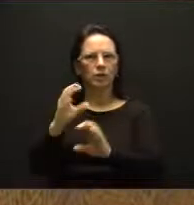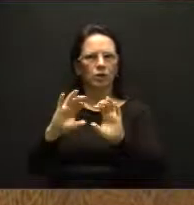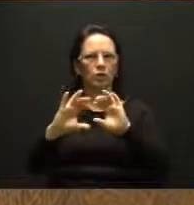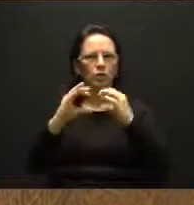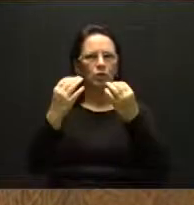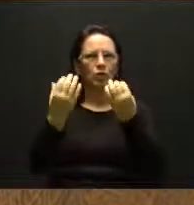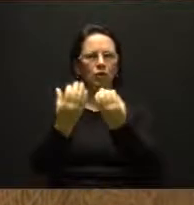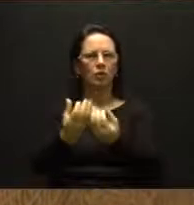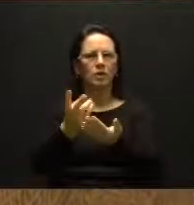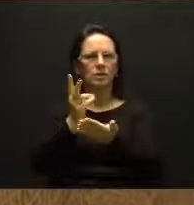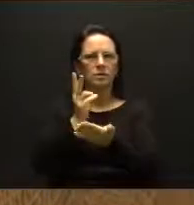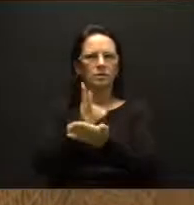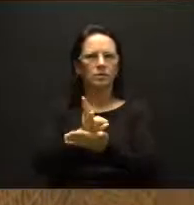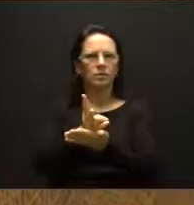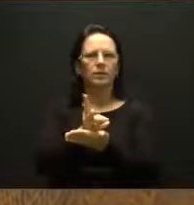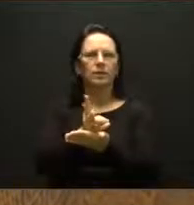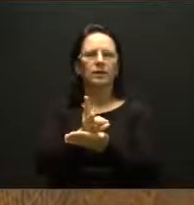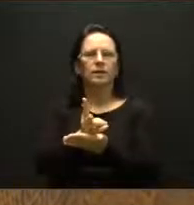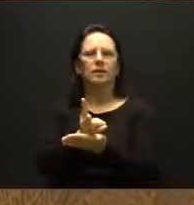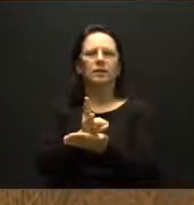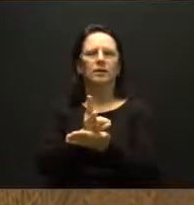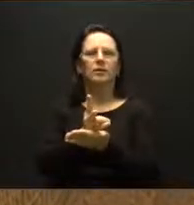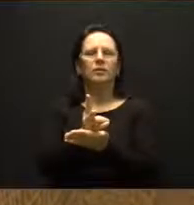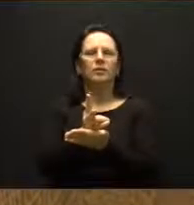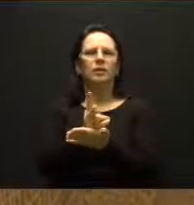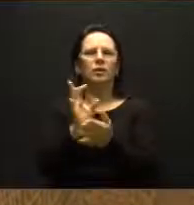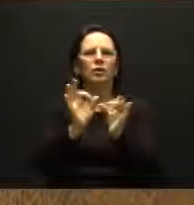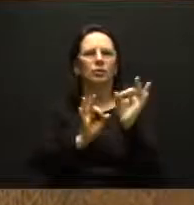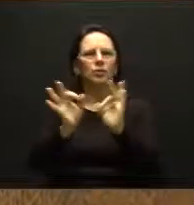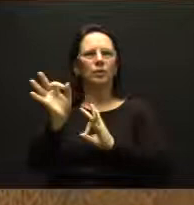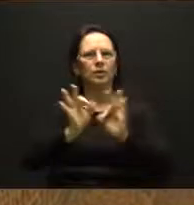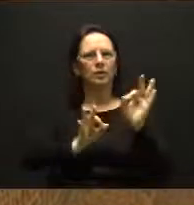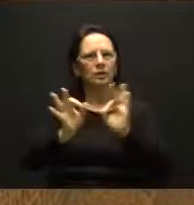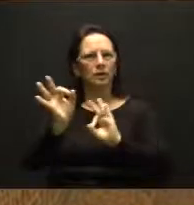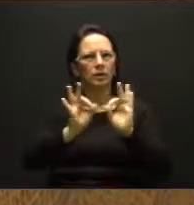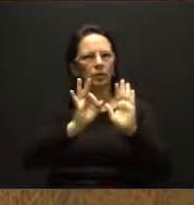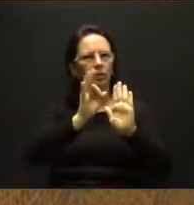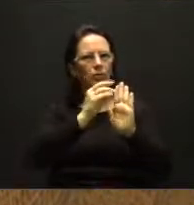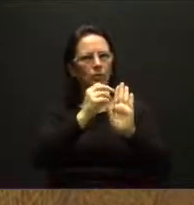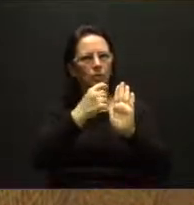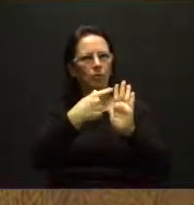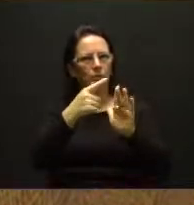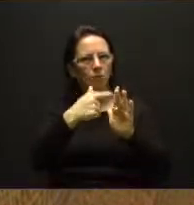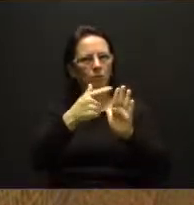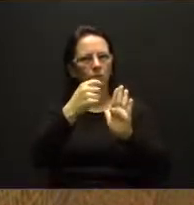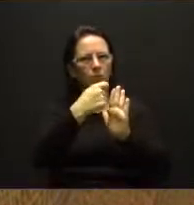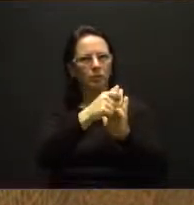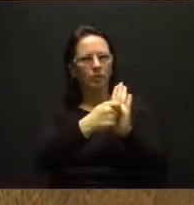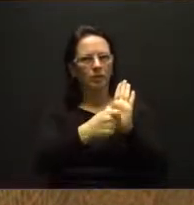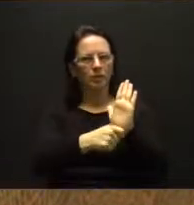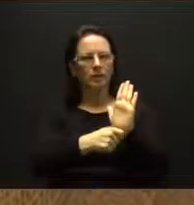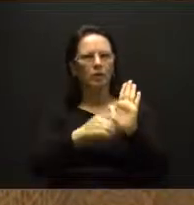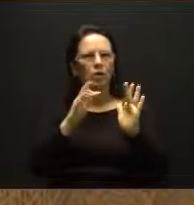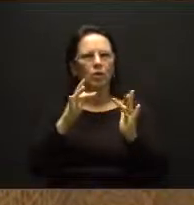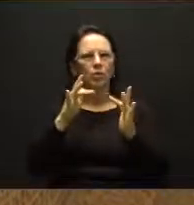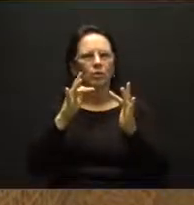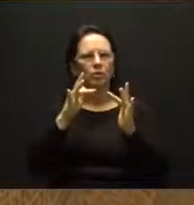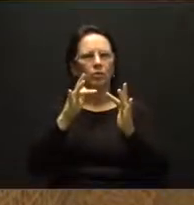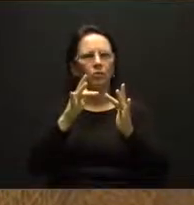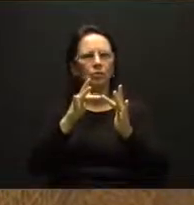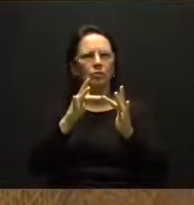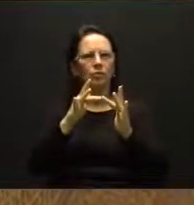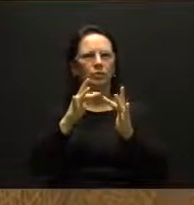permanente para tratar da matéria visto que o tema deve ser objeto de trabalho